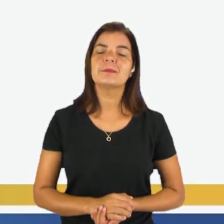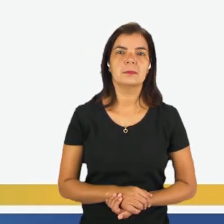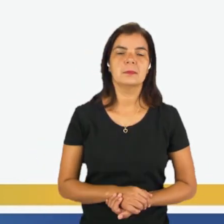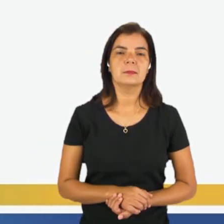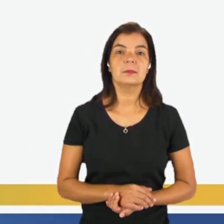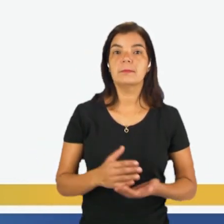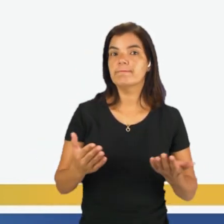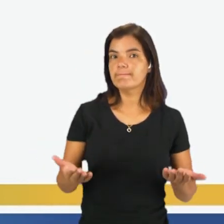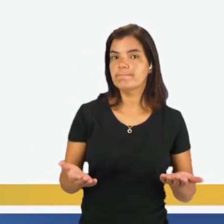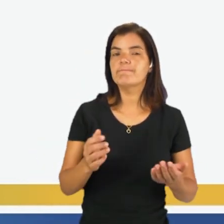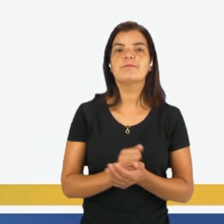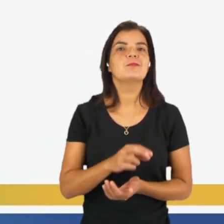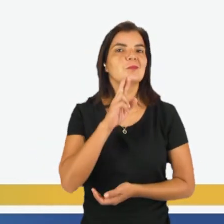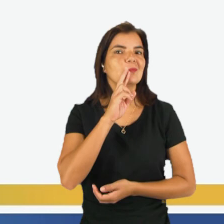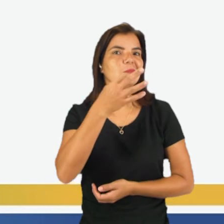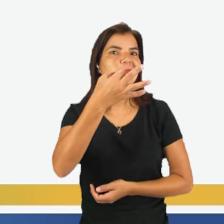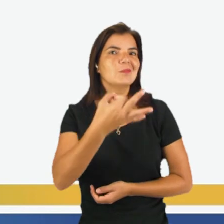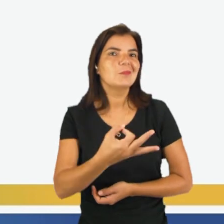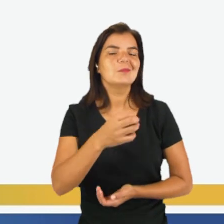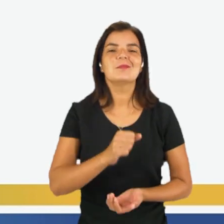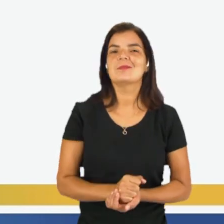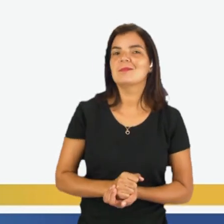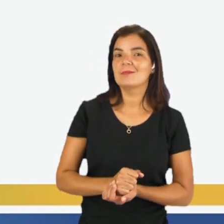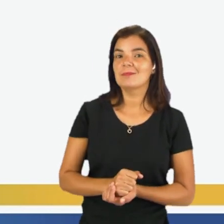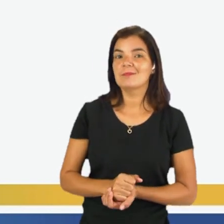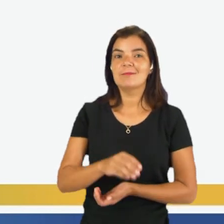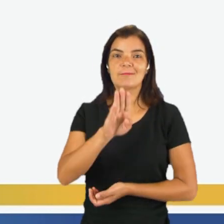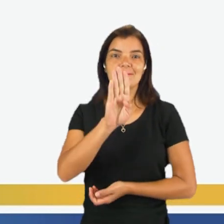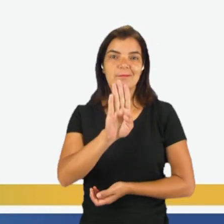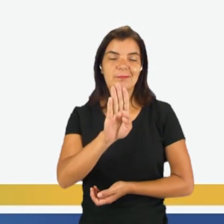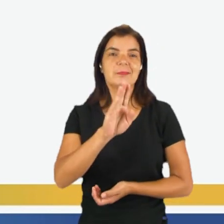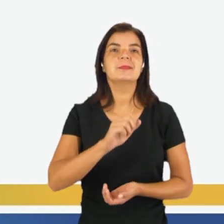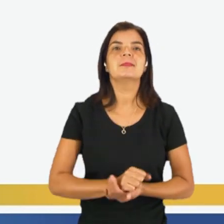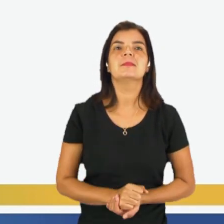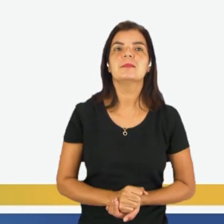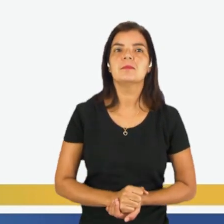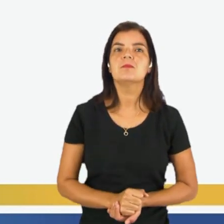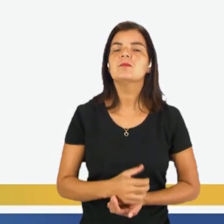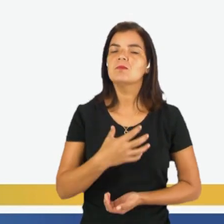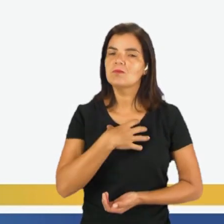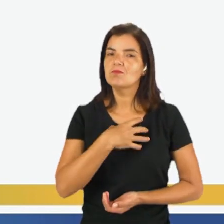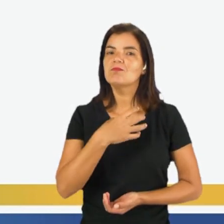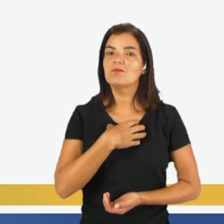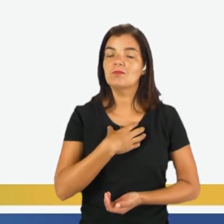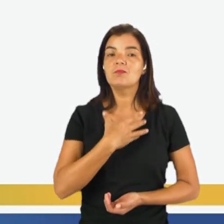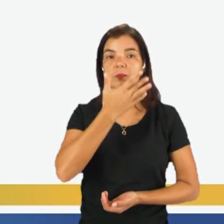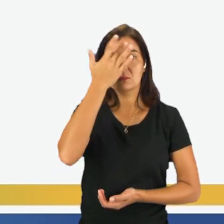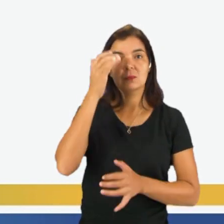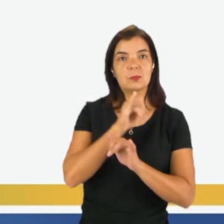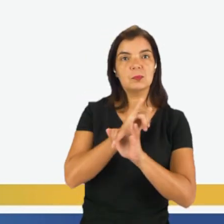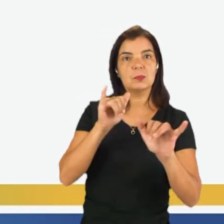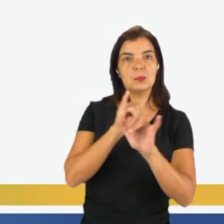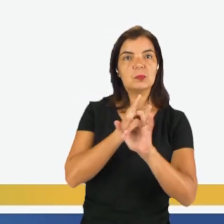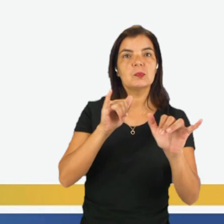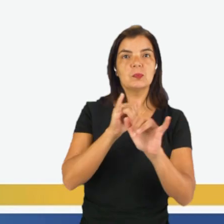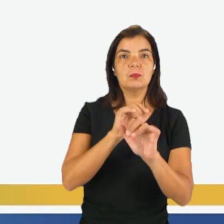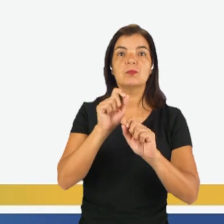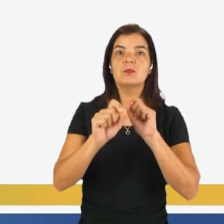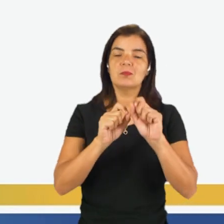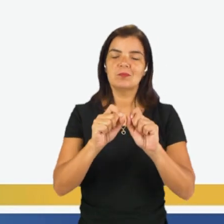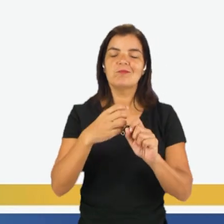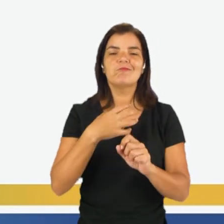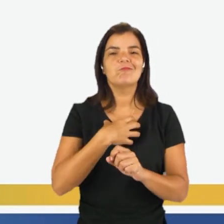comunicação. Aí, a resposta certa é a alternativa B. A atitude do enunciador se